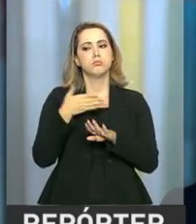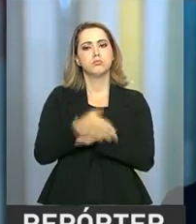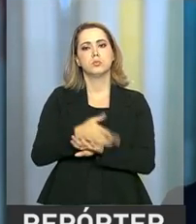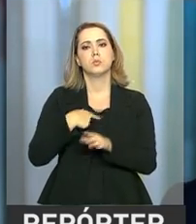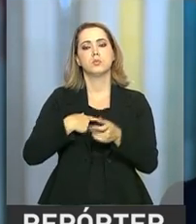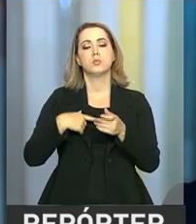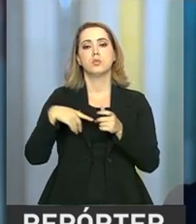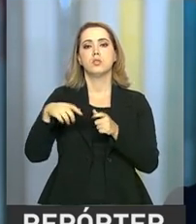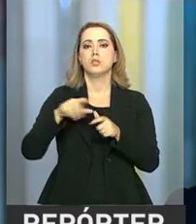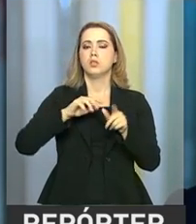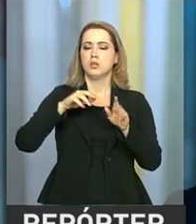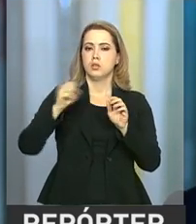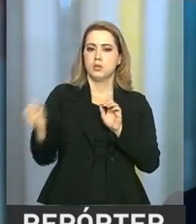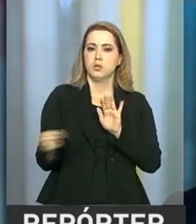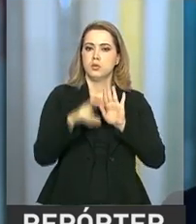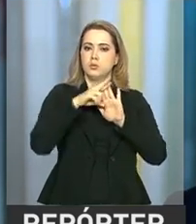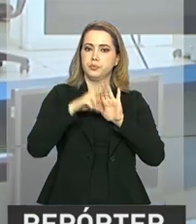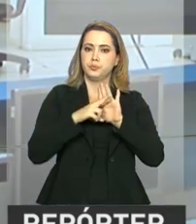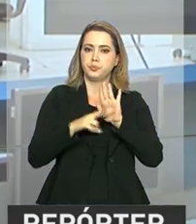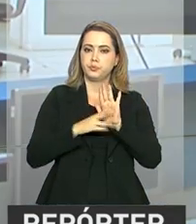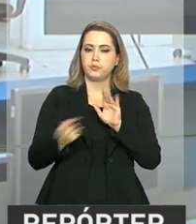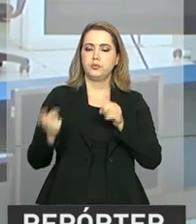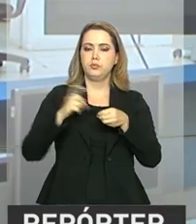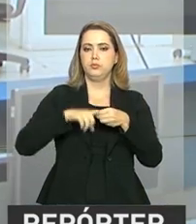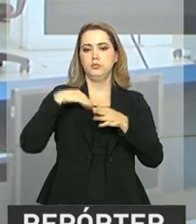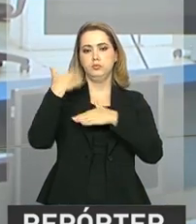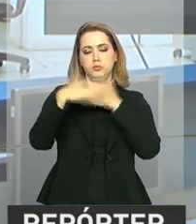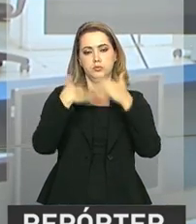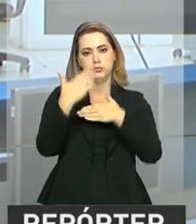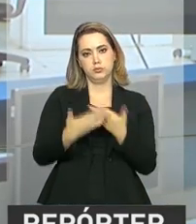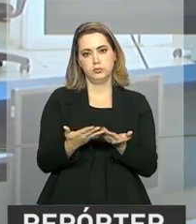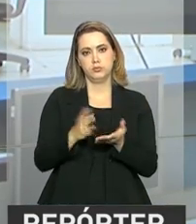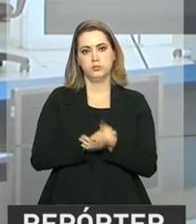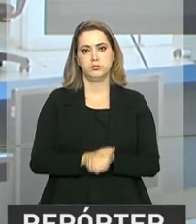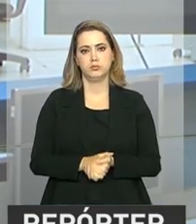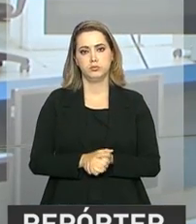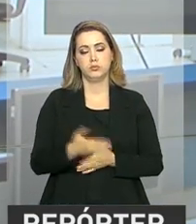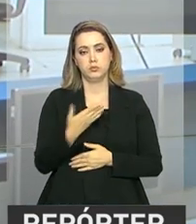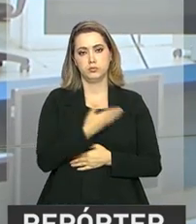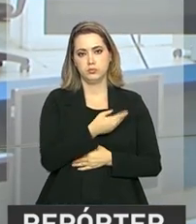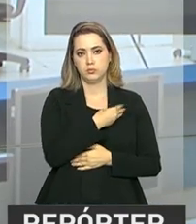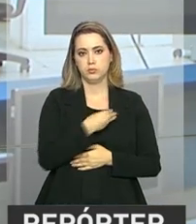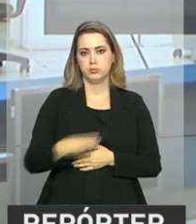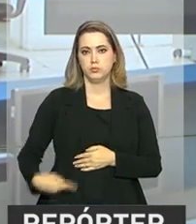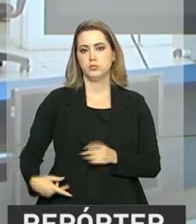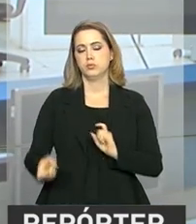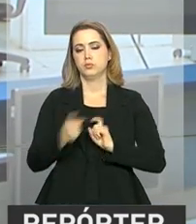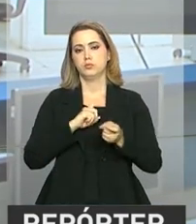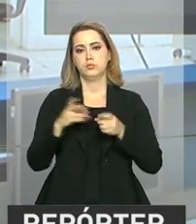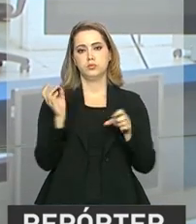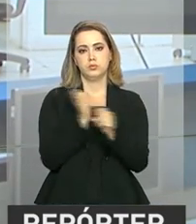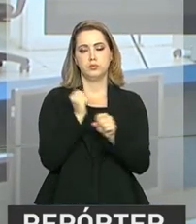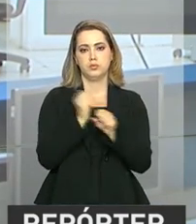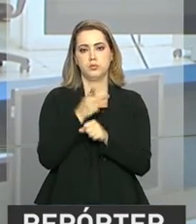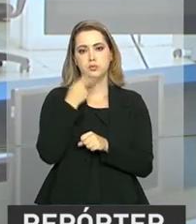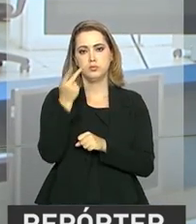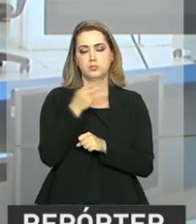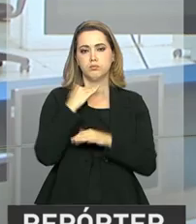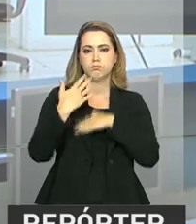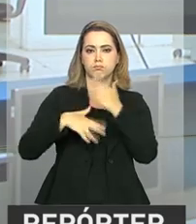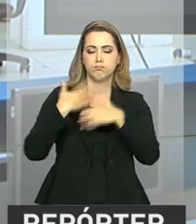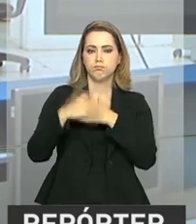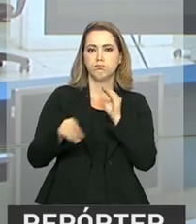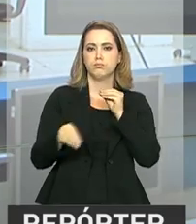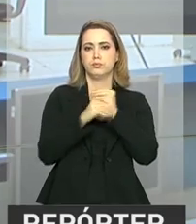nas reformas fundamentais para voltar a crescer. O ministro da Fazenda disse ainda que o avanço da PEC no Congresso Nacional já fez